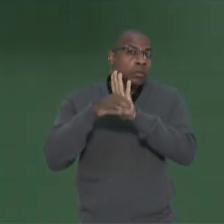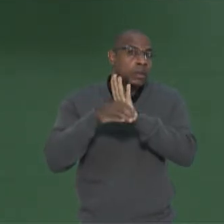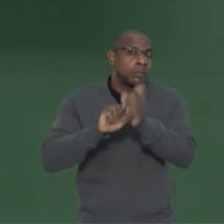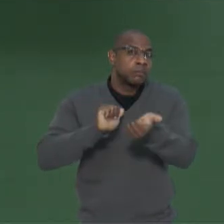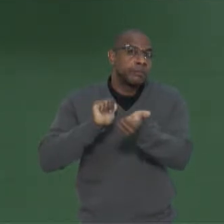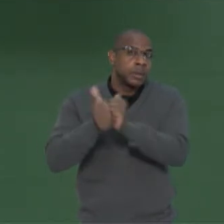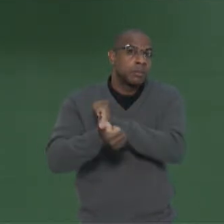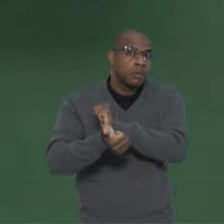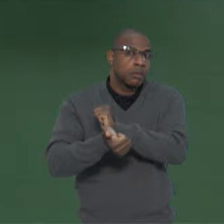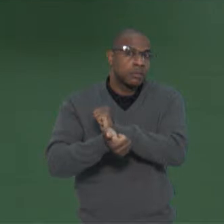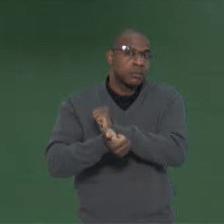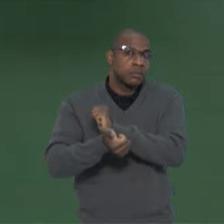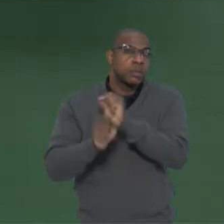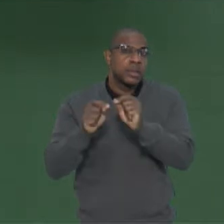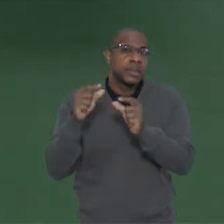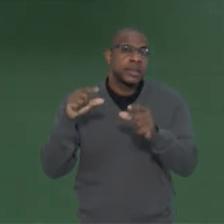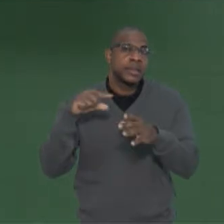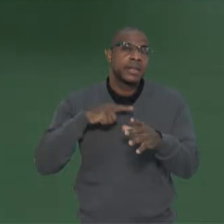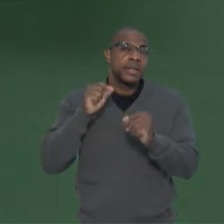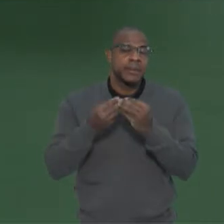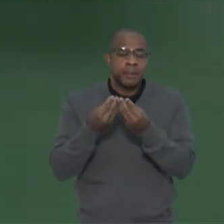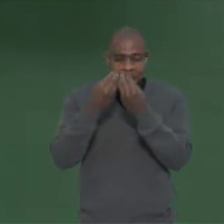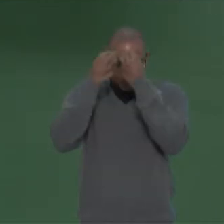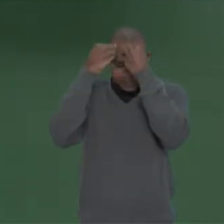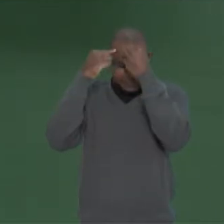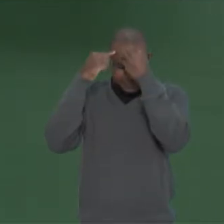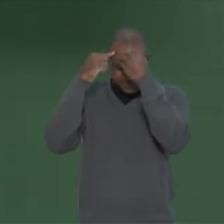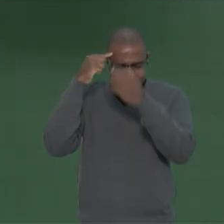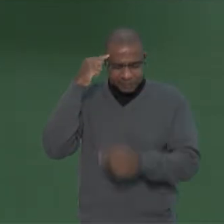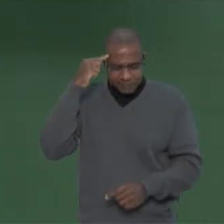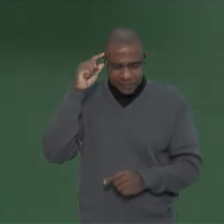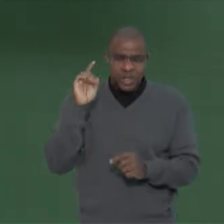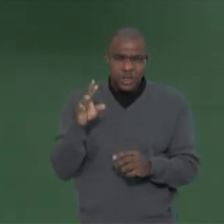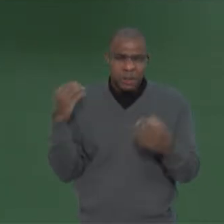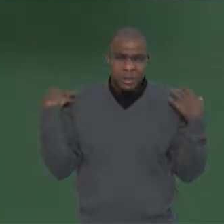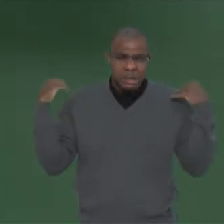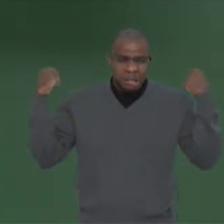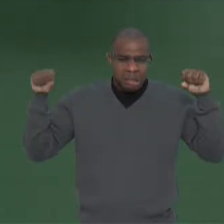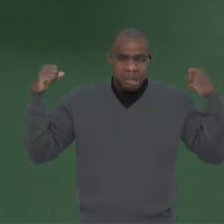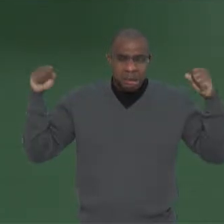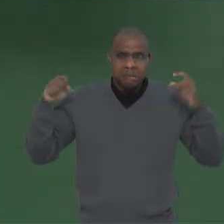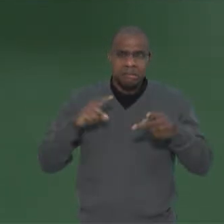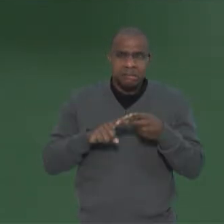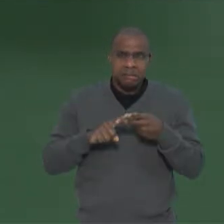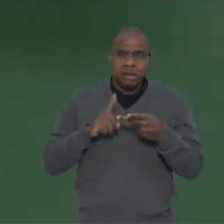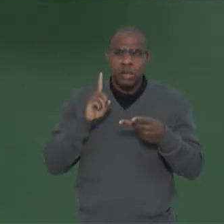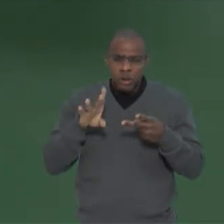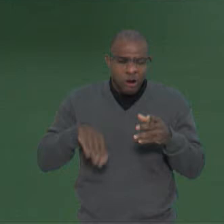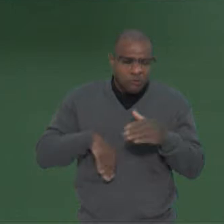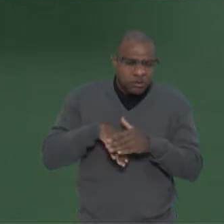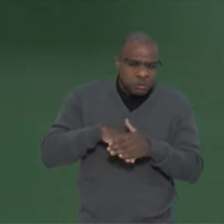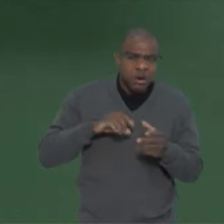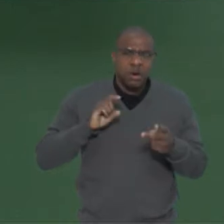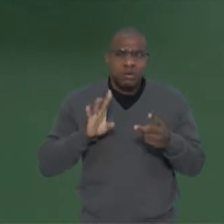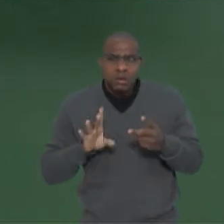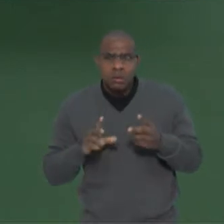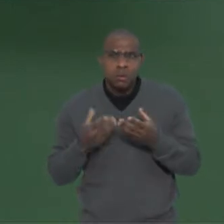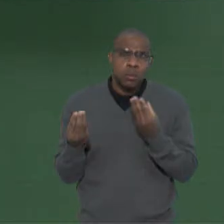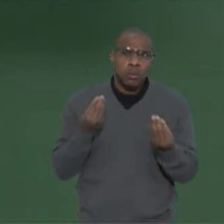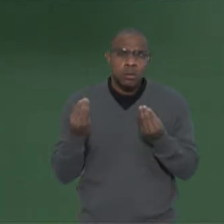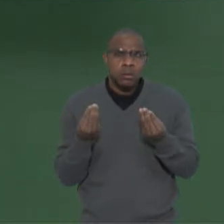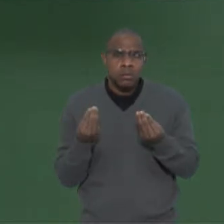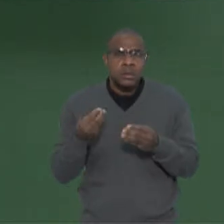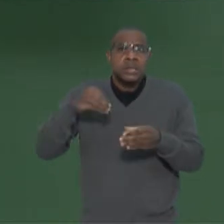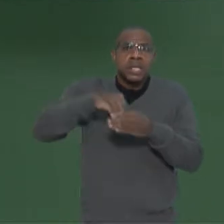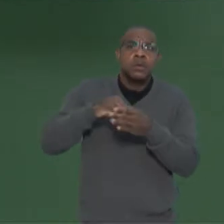aí na sua cabeça? Será que você só pensa em educação física quando pensa em esporte? Ou esse contexto,